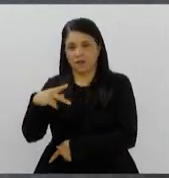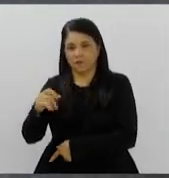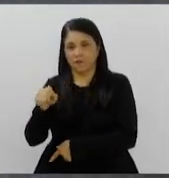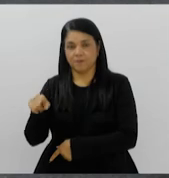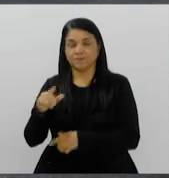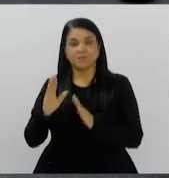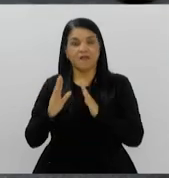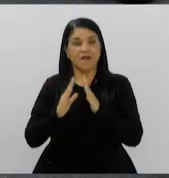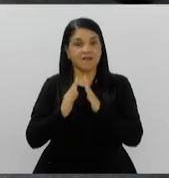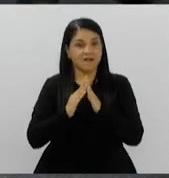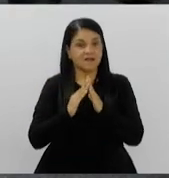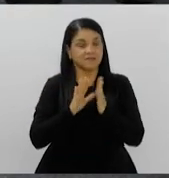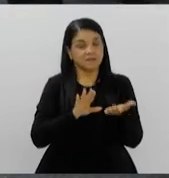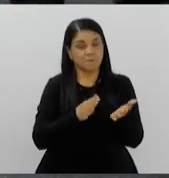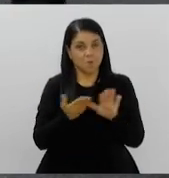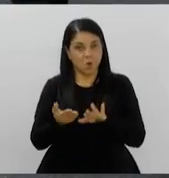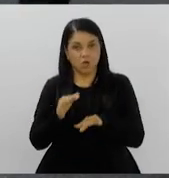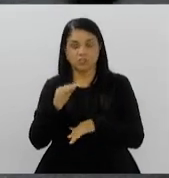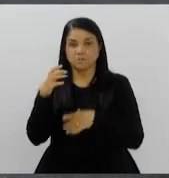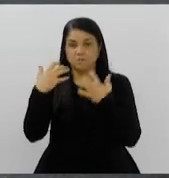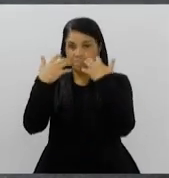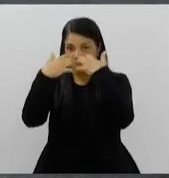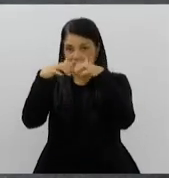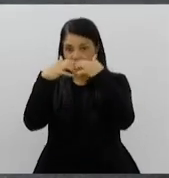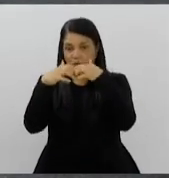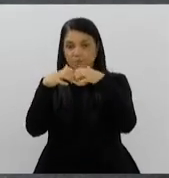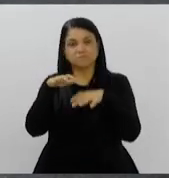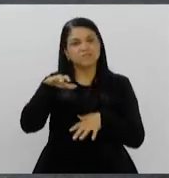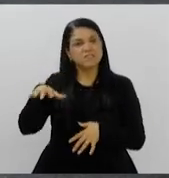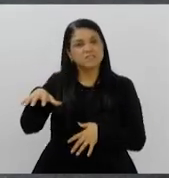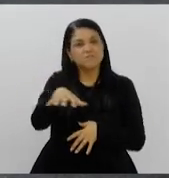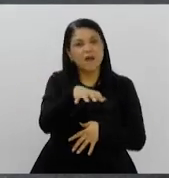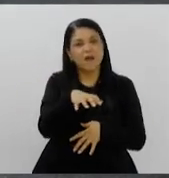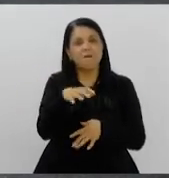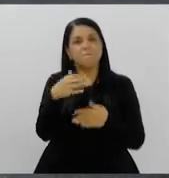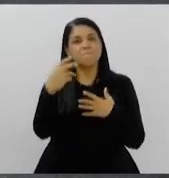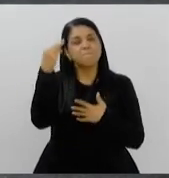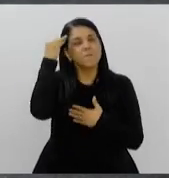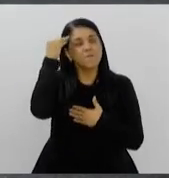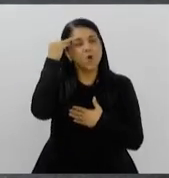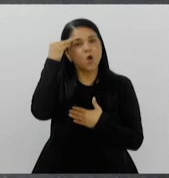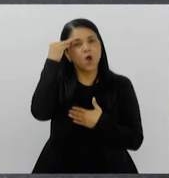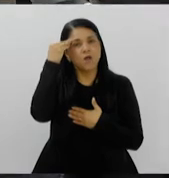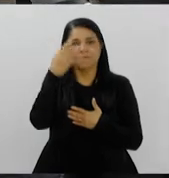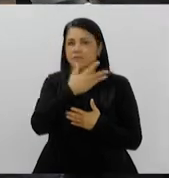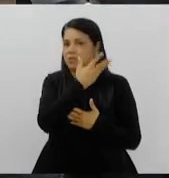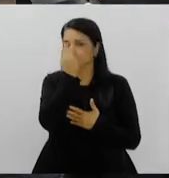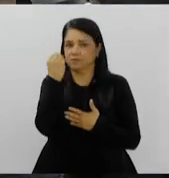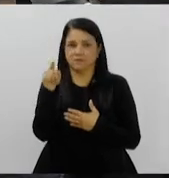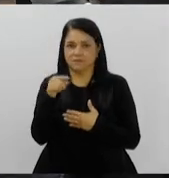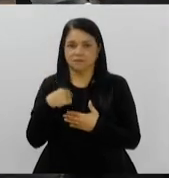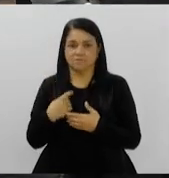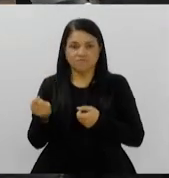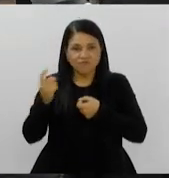município de Petrópolis, espaços de memória, para que não se esqueça, para que não volte a acontecer.